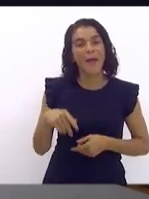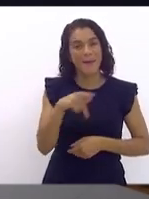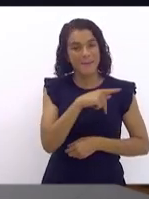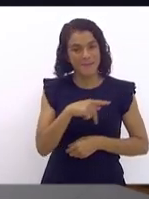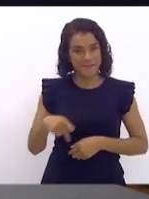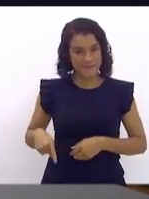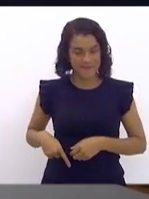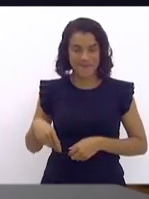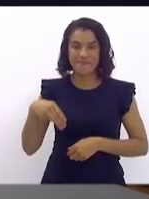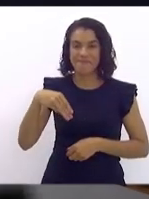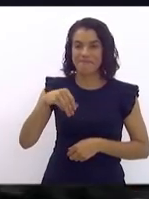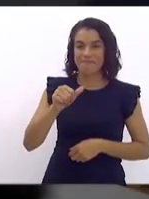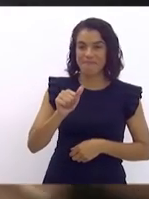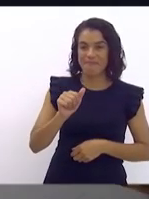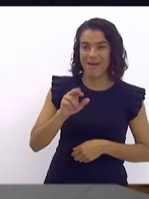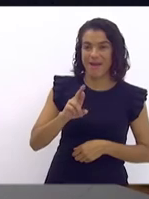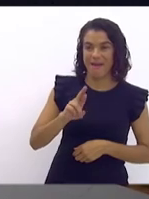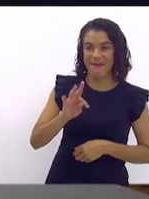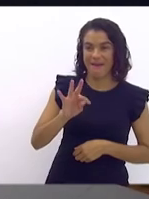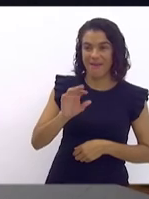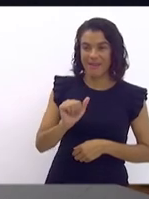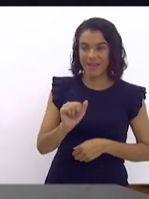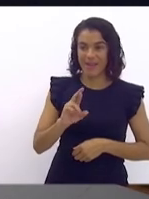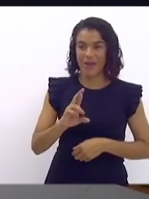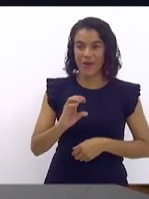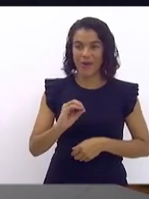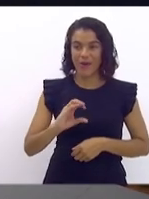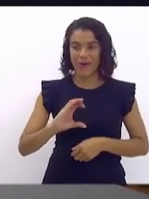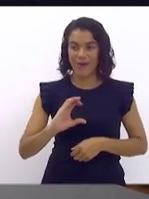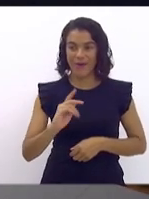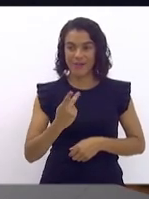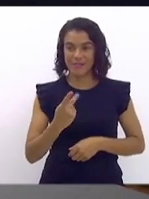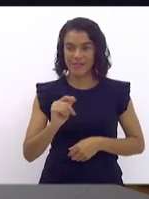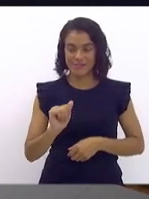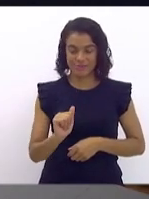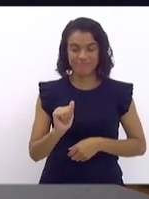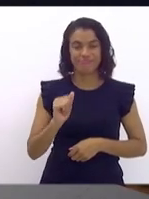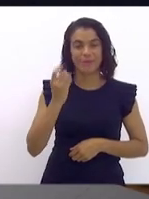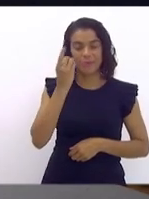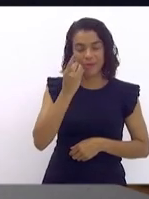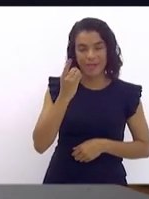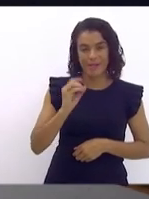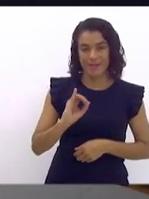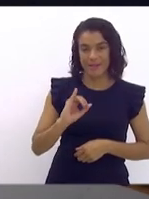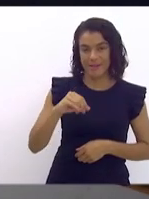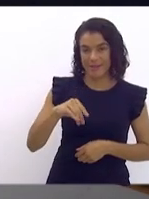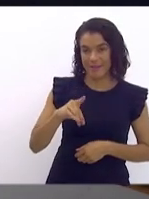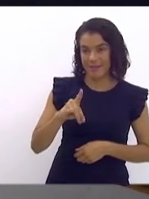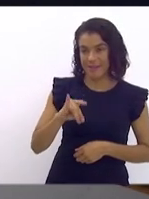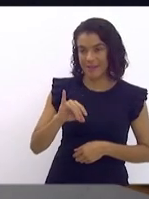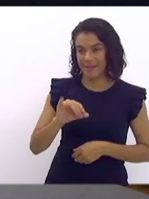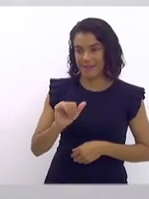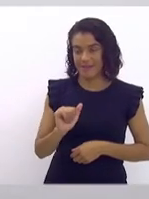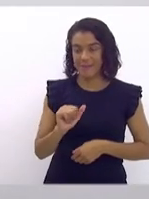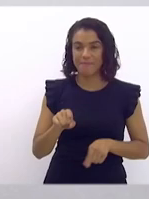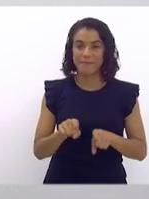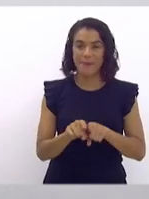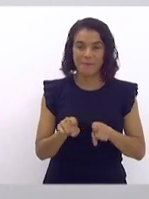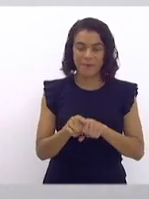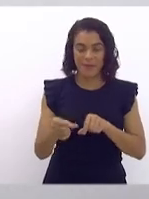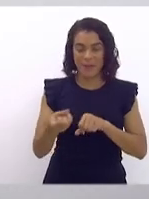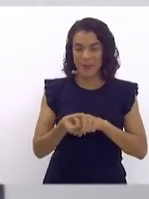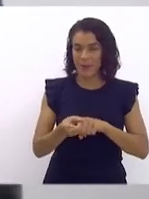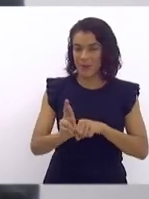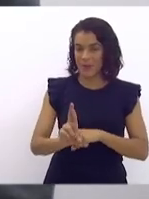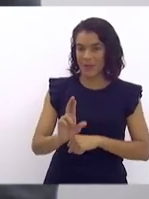a deputada Tia Ju e a deputada Índia Armelau, e principalmente a doutora Ana Cláudia de